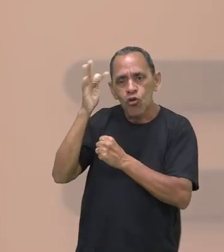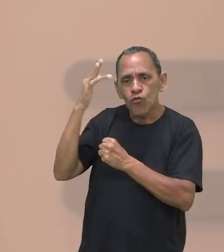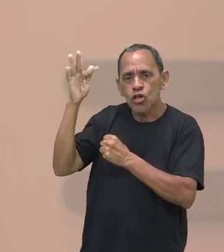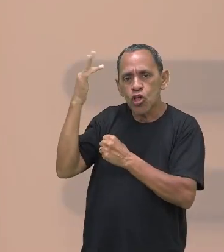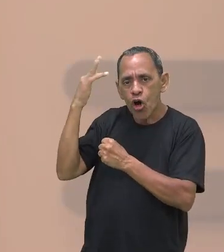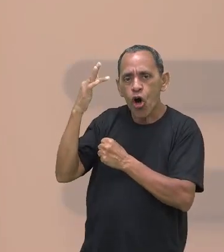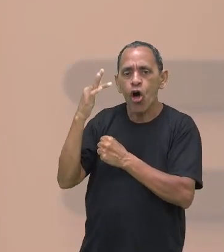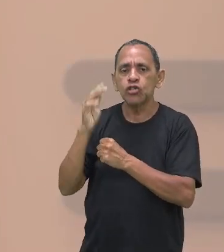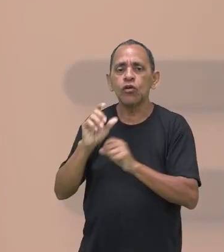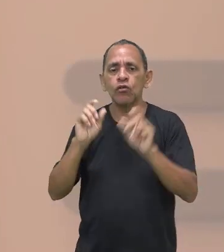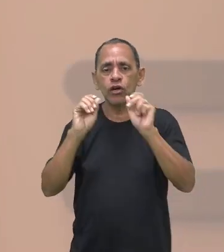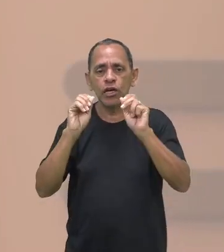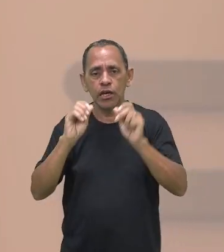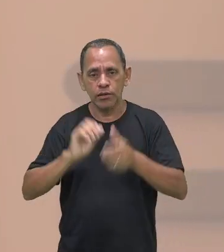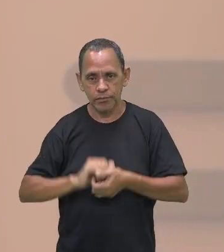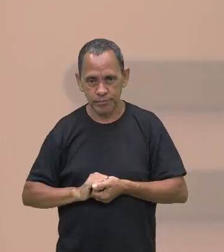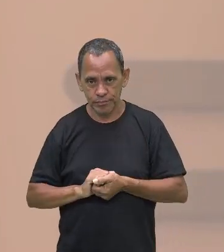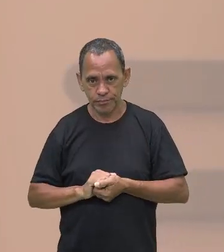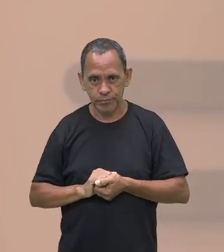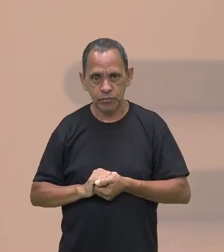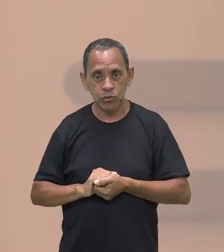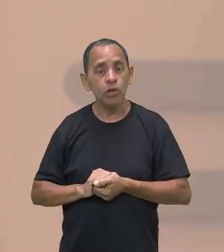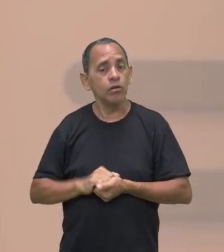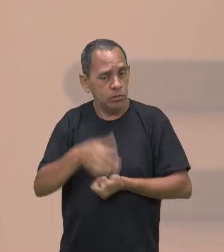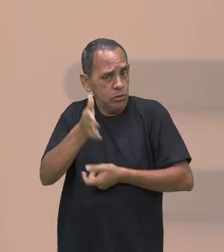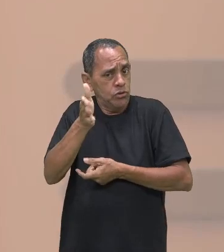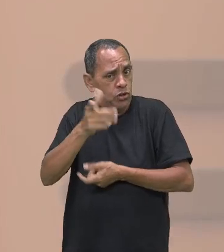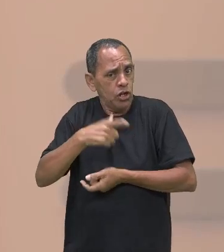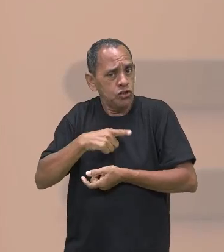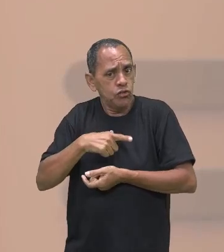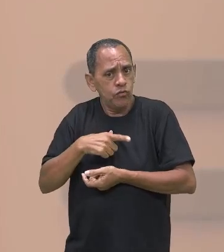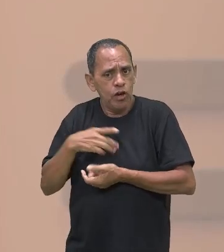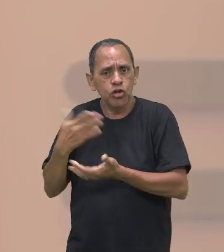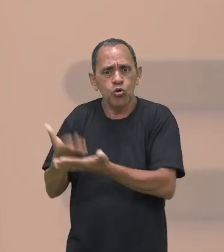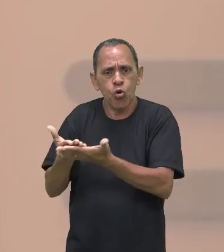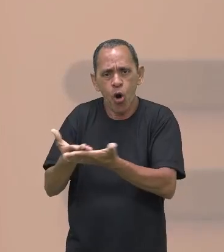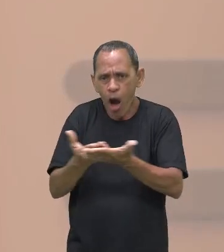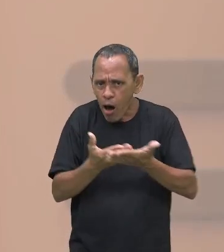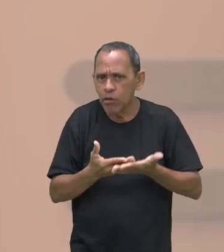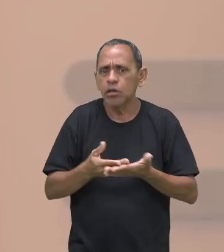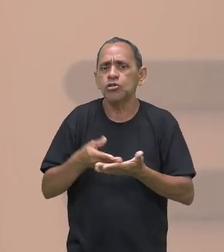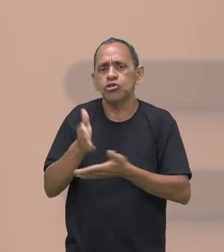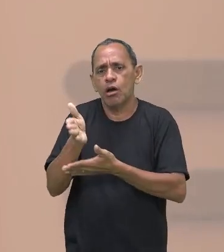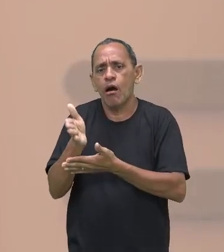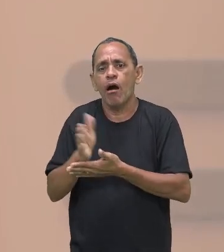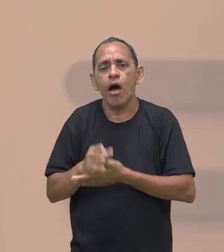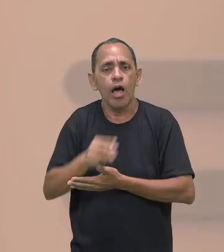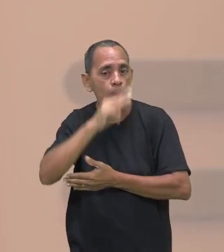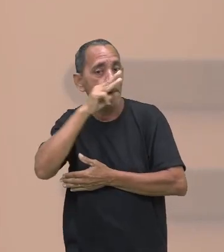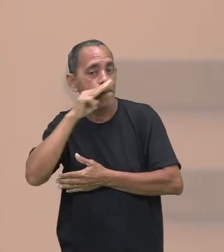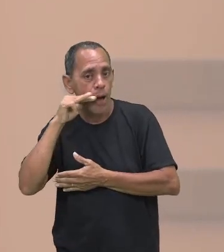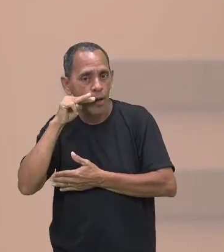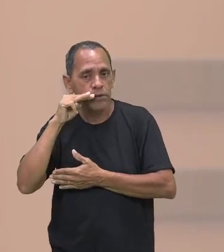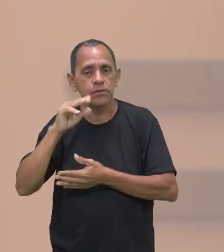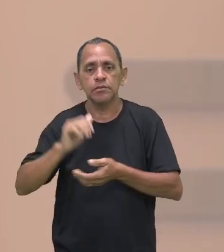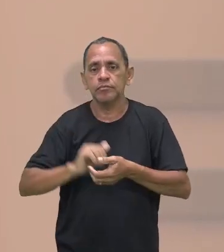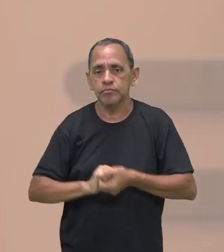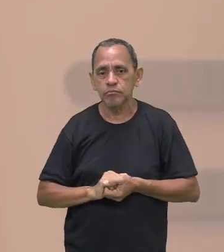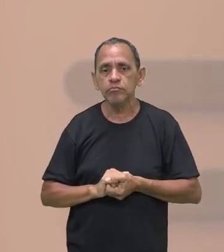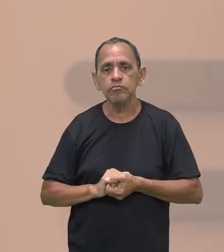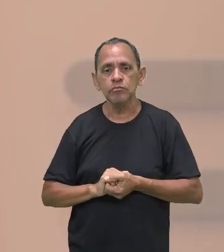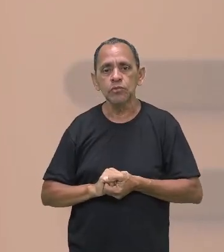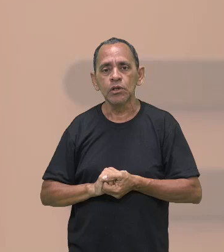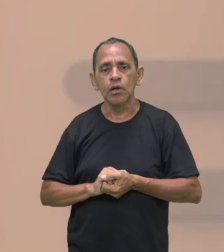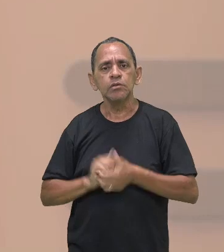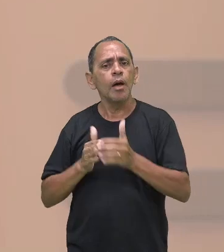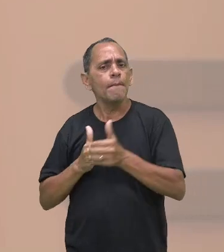sociologia que vocês já receberam informação em outras aulas, que é Karl Marx. Ele vai seguir a